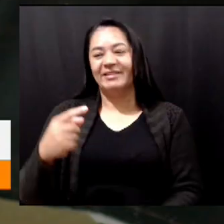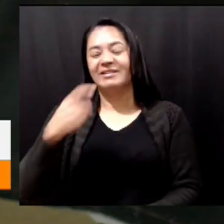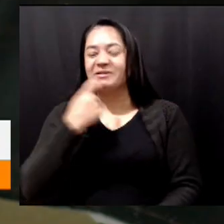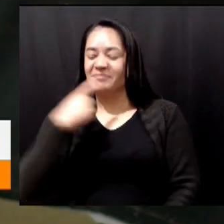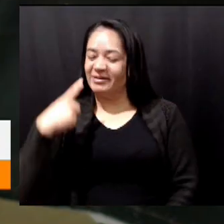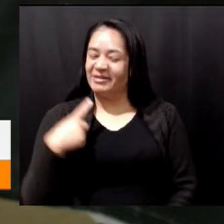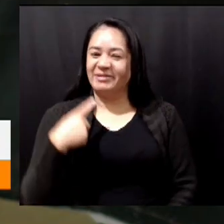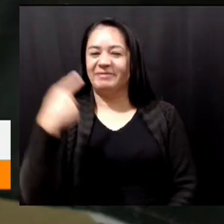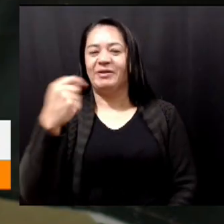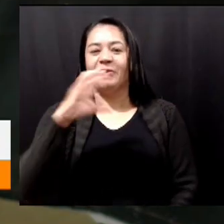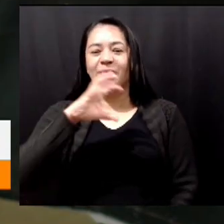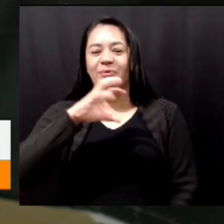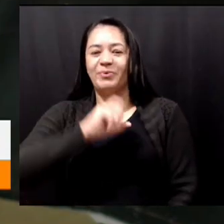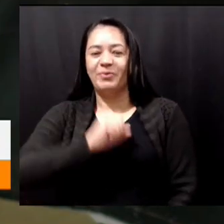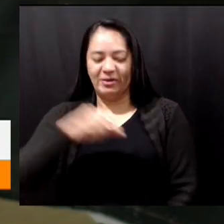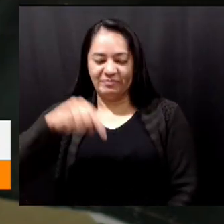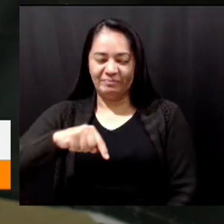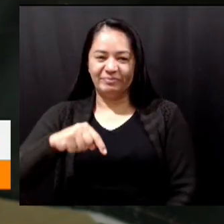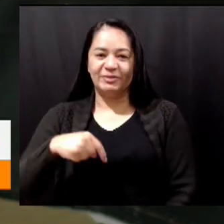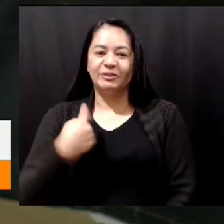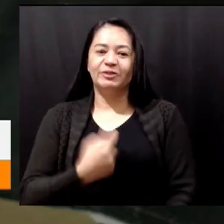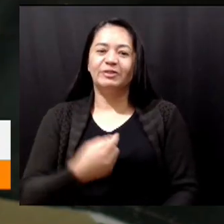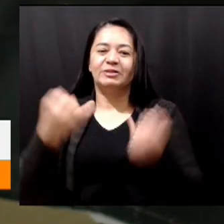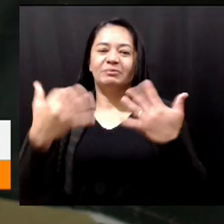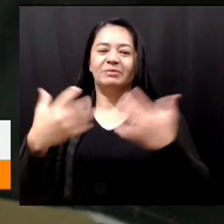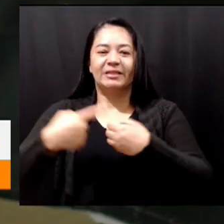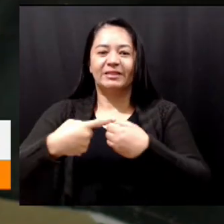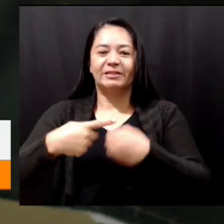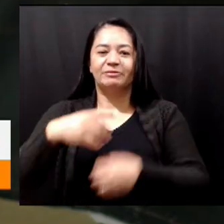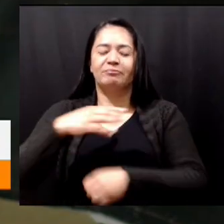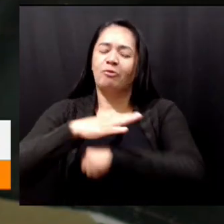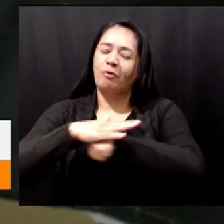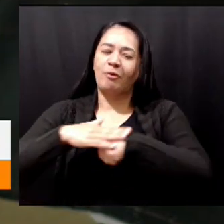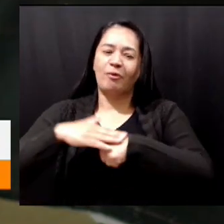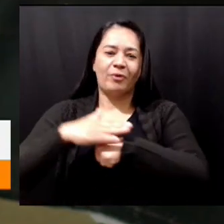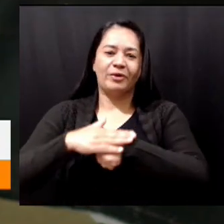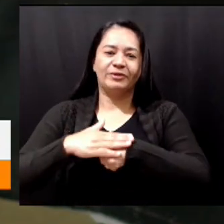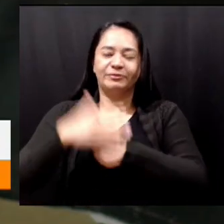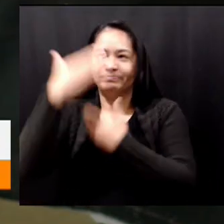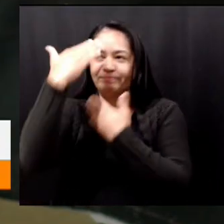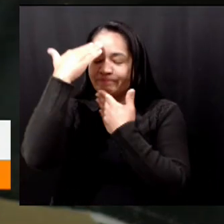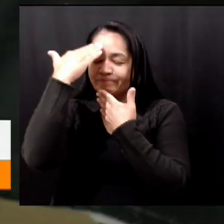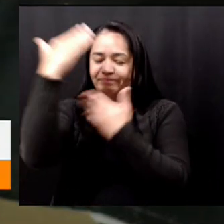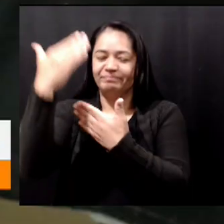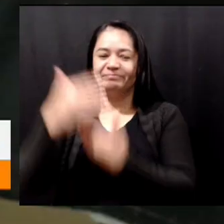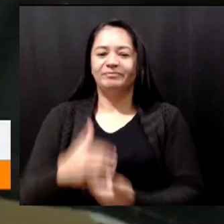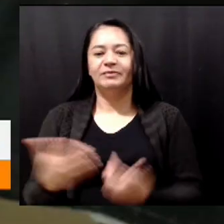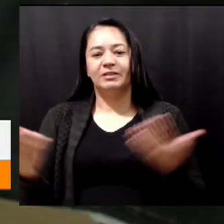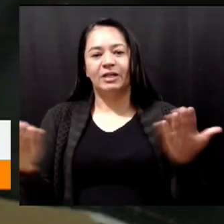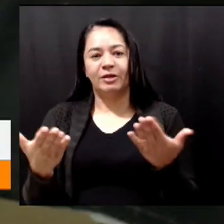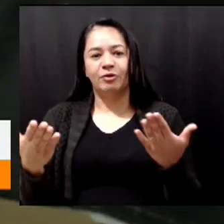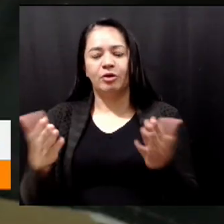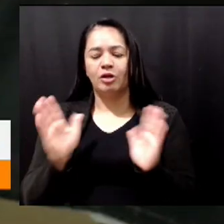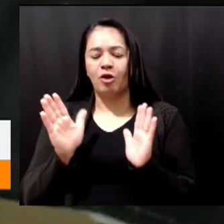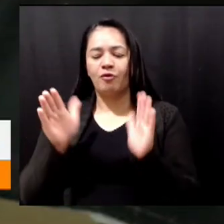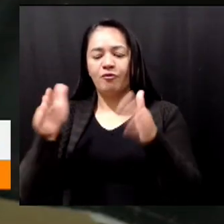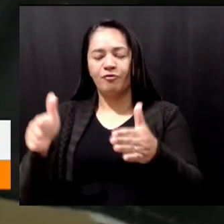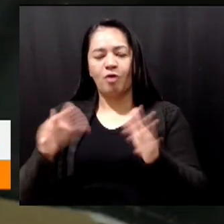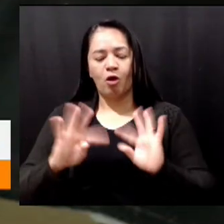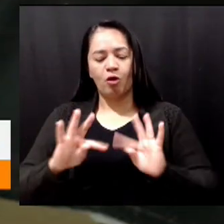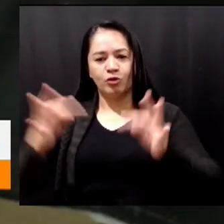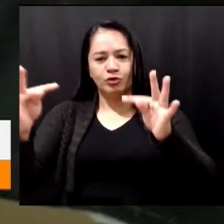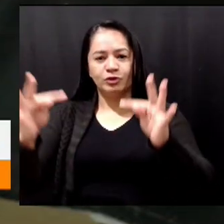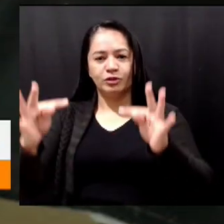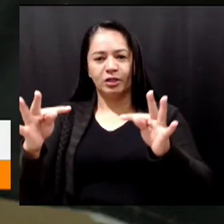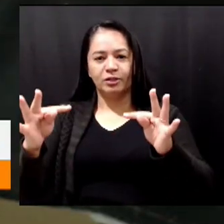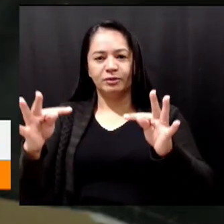lugar e a gente fala dessa cidade com todo carinho do mundo e muita gratidão. Agora, a vocação tecnológica de Campinas não é